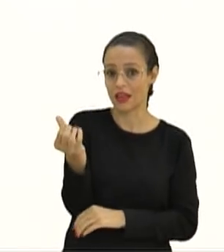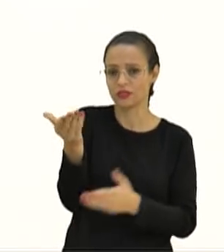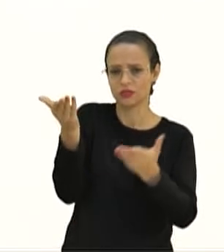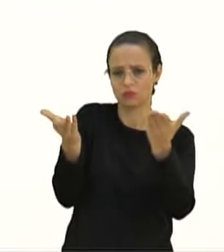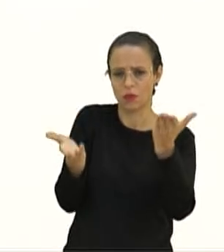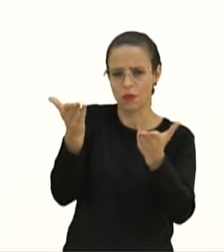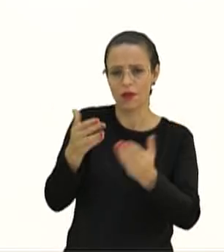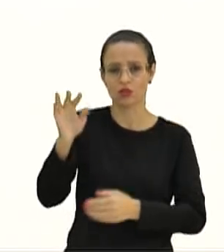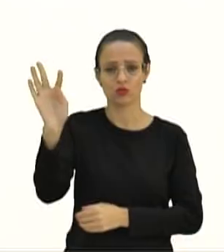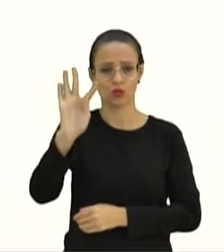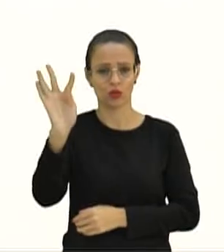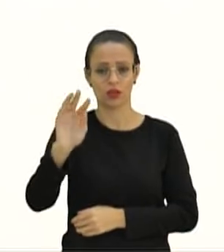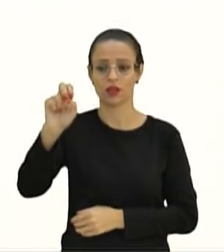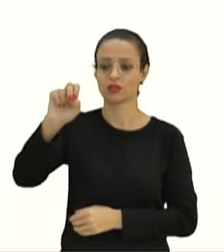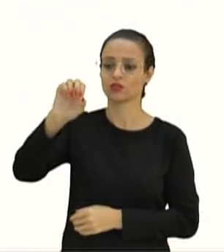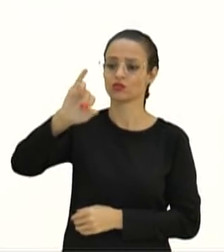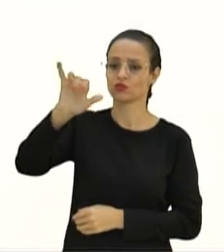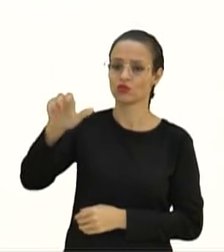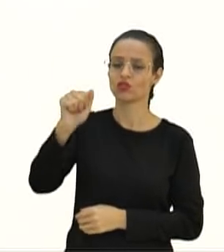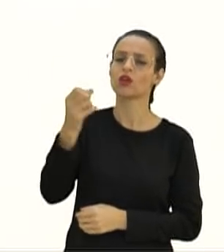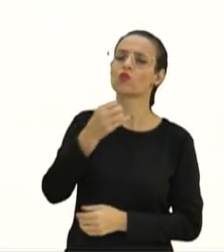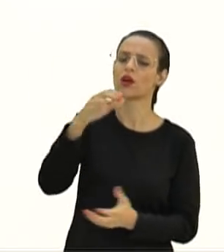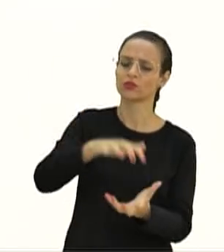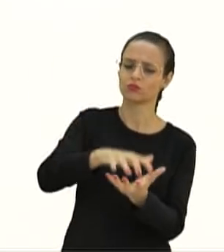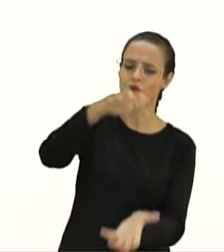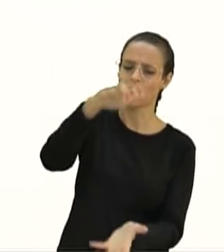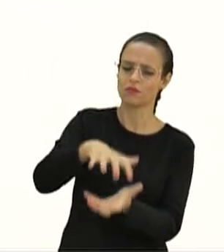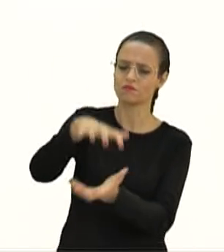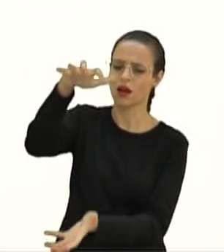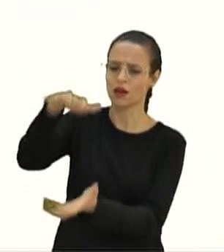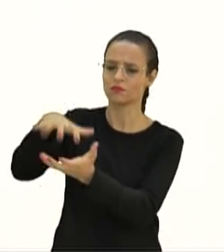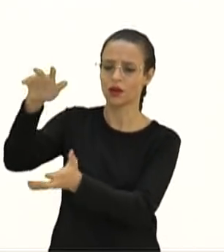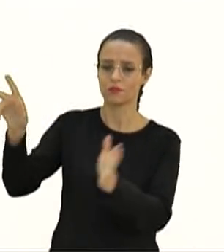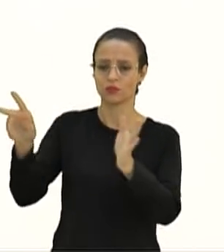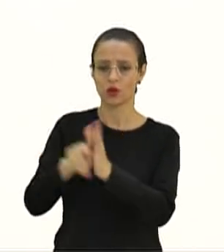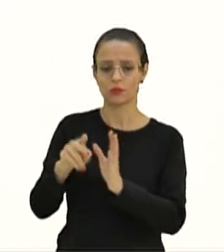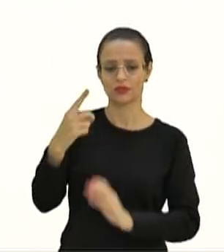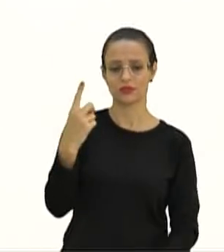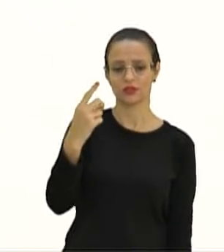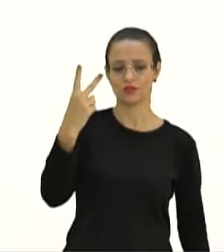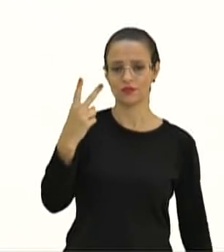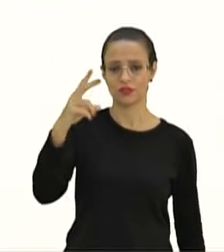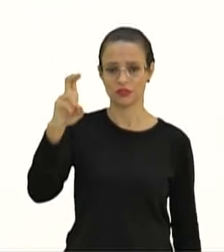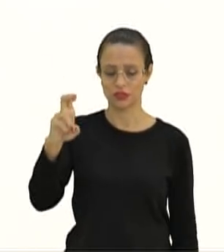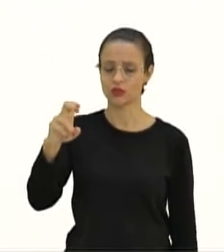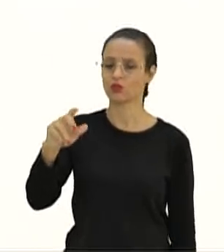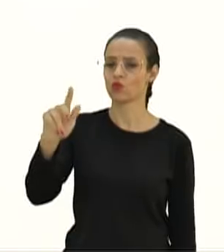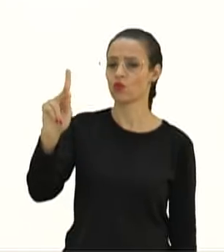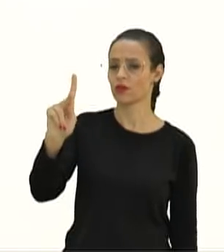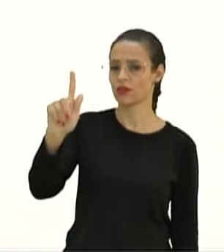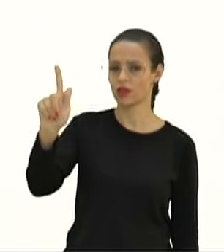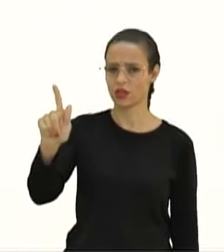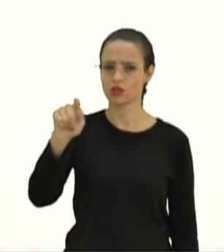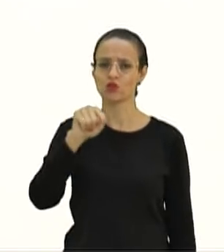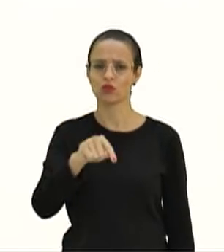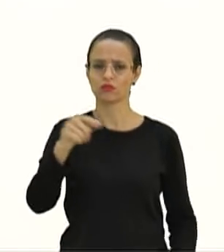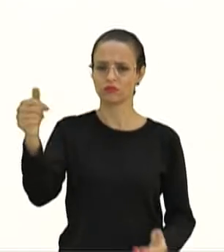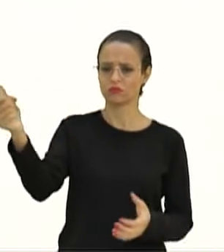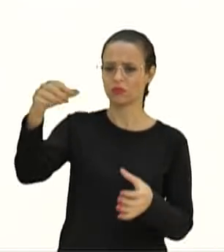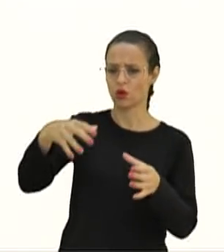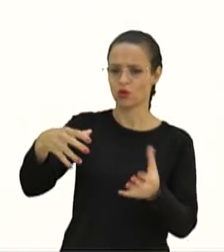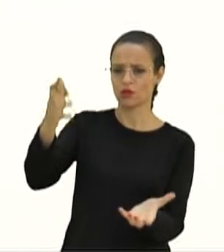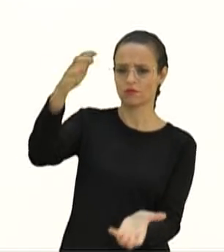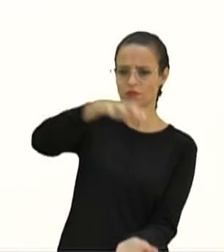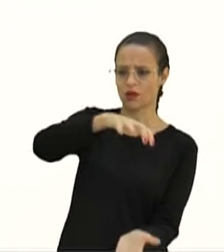soja. Quantos barris de 125 quilos poderão ser enchidos com a soja transportada por